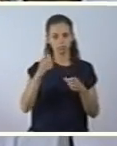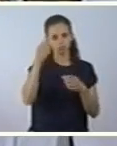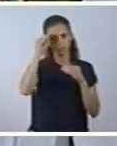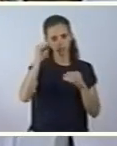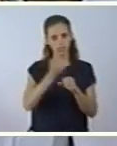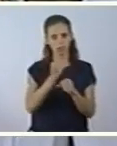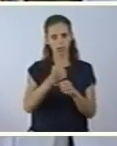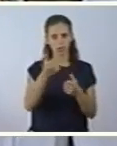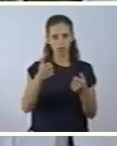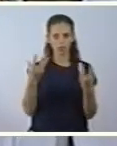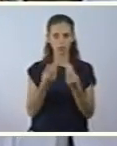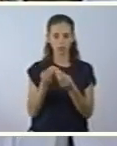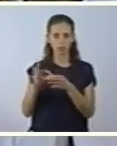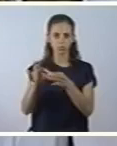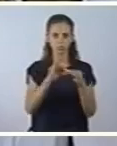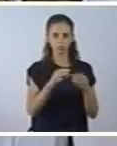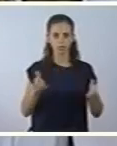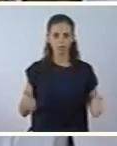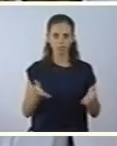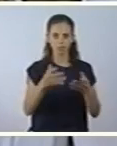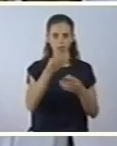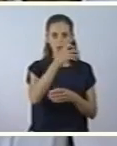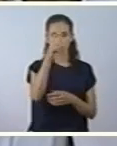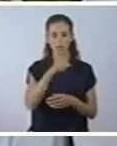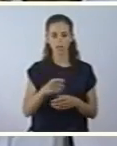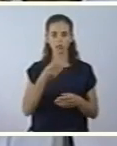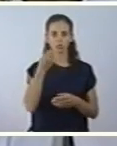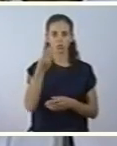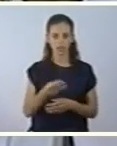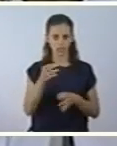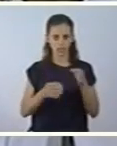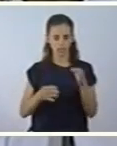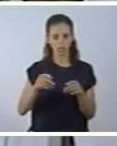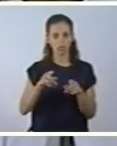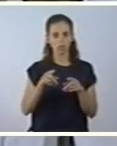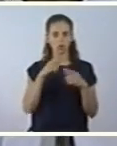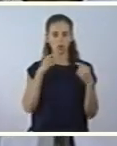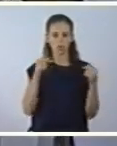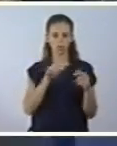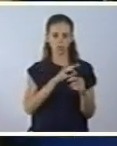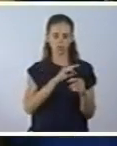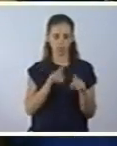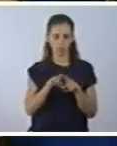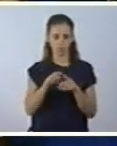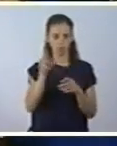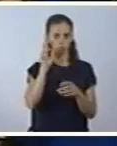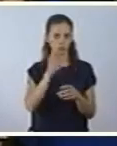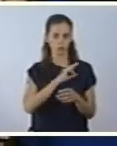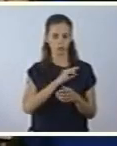trabalhar para o bem comum e a promover a paz e a justiça, oremos, irmãs. Ouvi-nos,